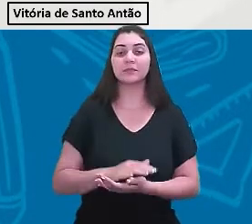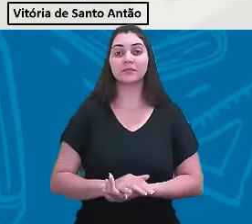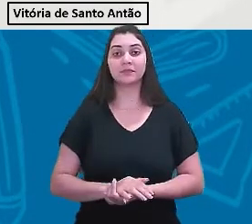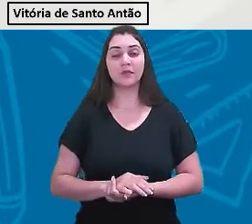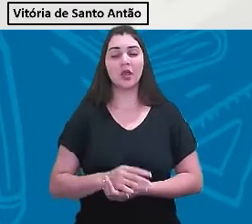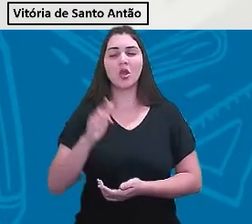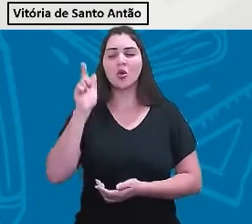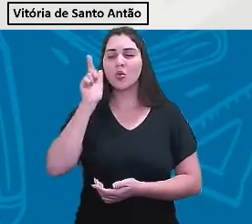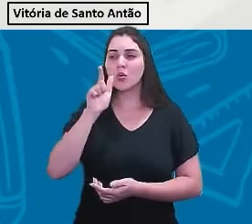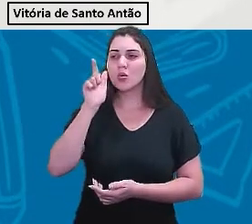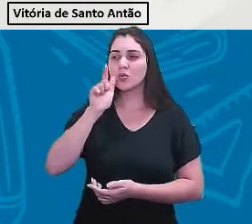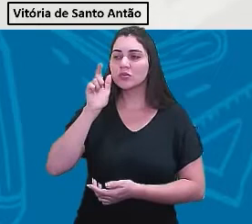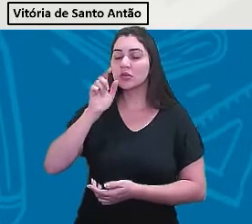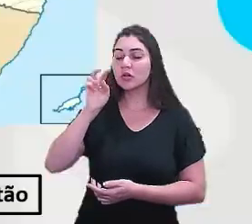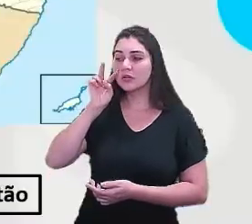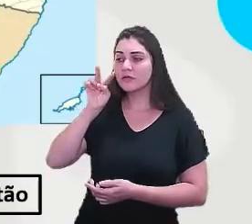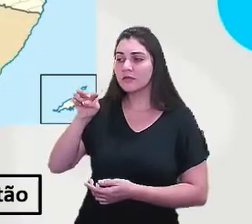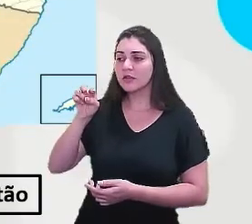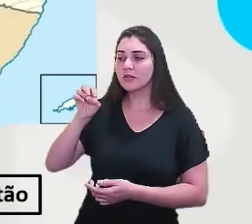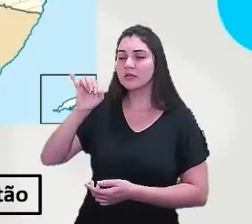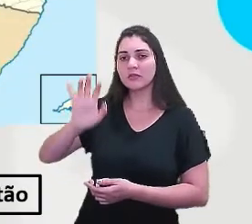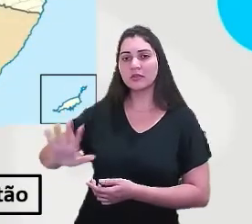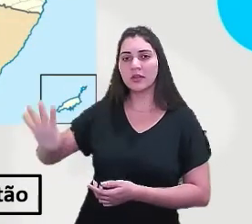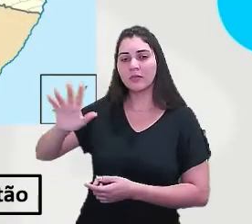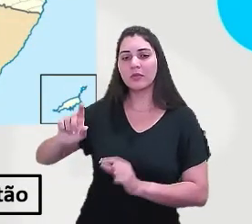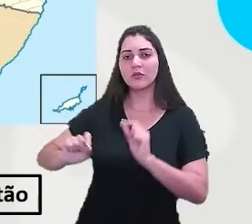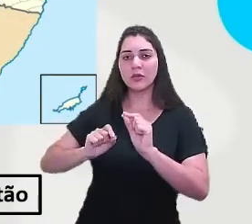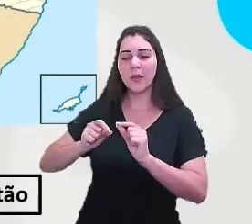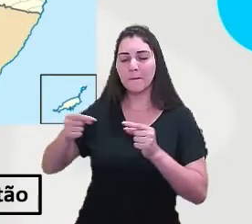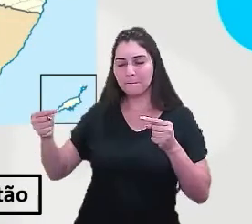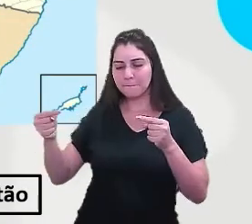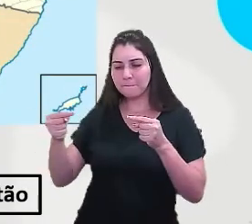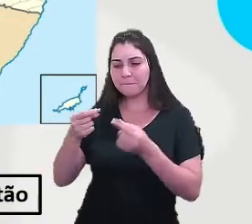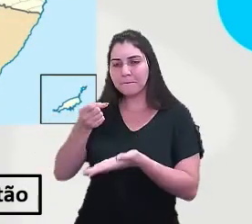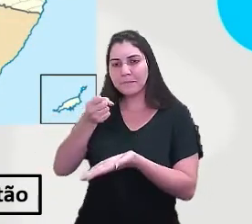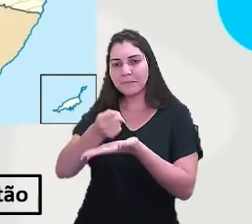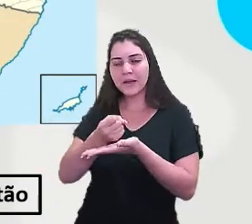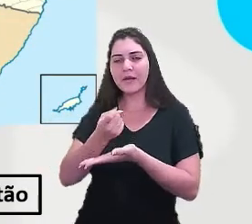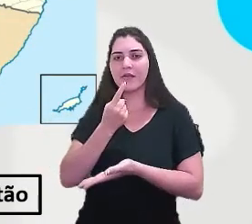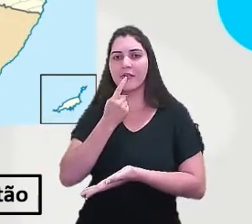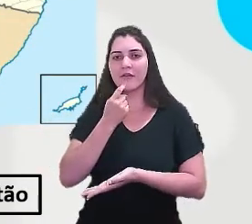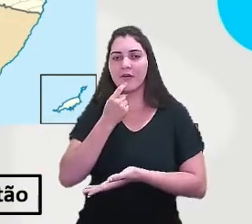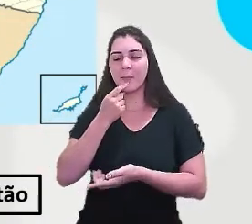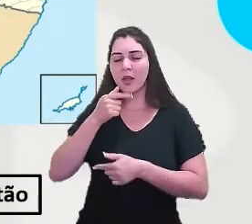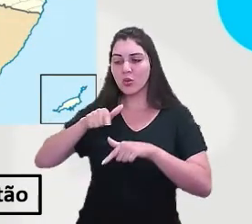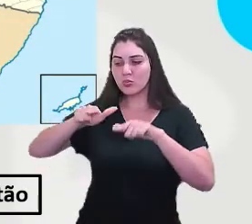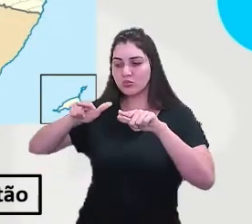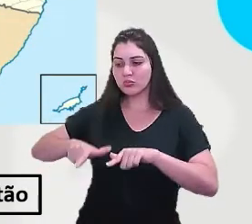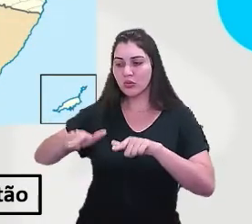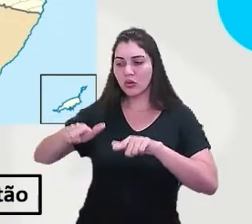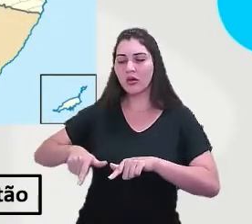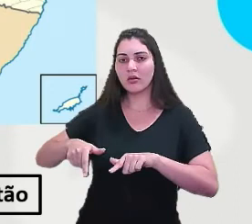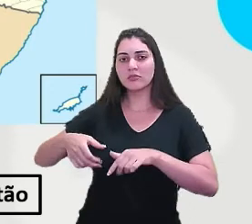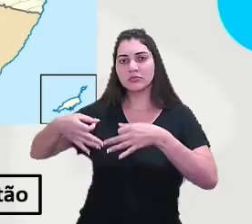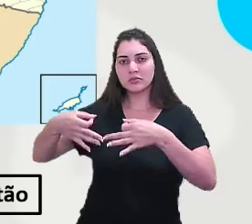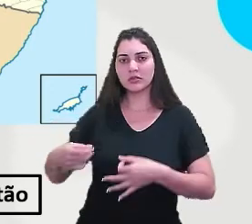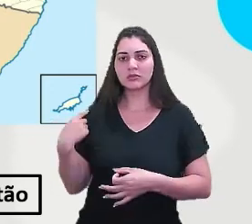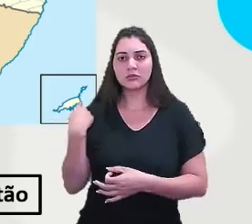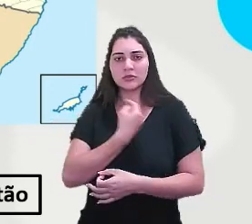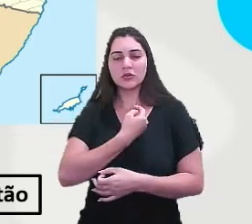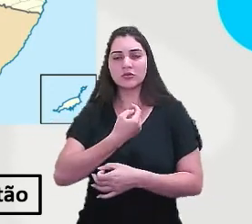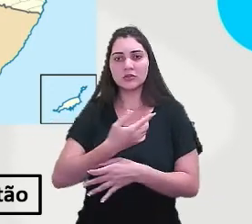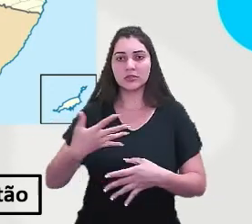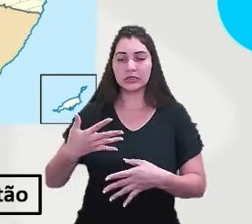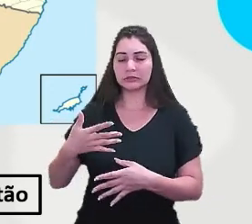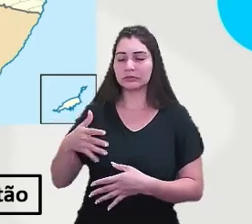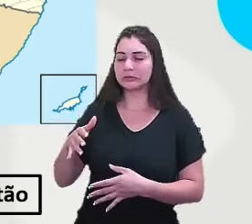gente consegue observar através da imagem, né, marcado em vermelho, a exata localização da nossa cidade. A gente vê que a nossa